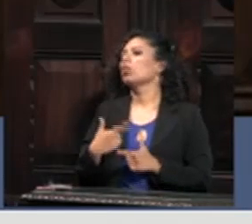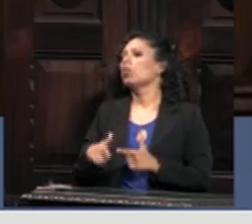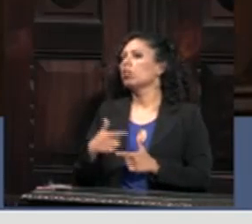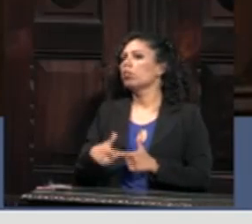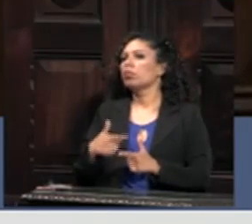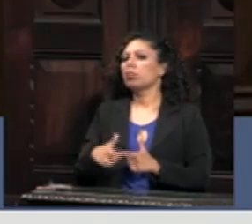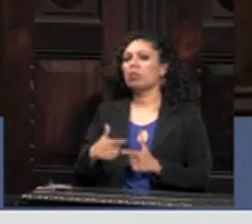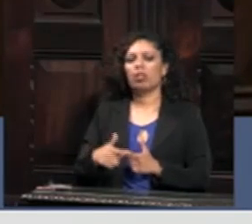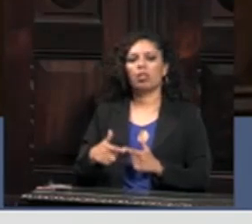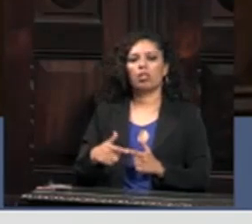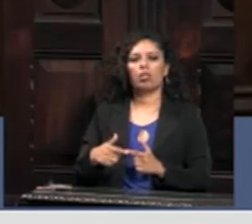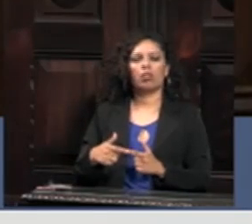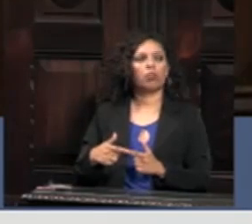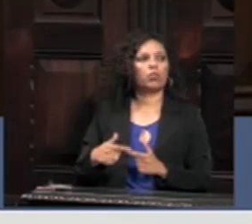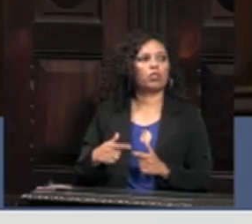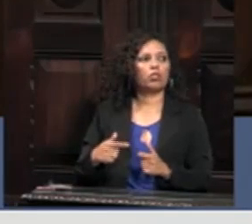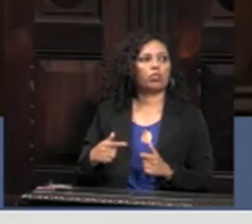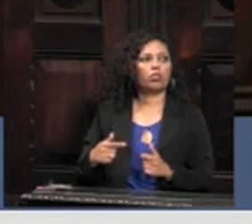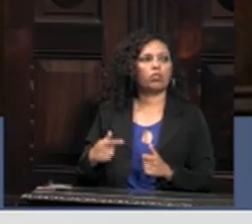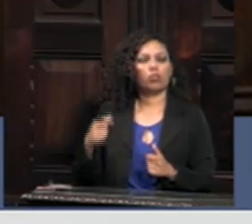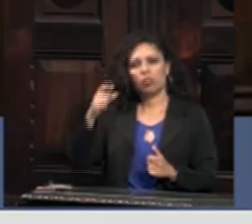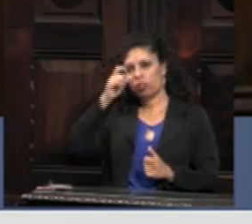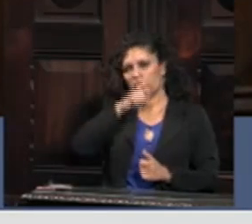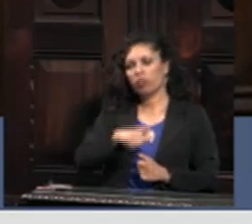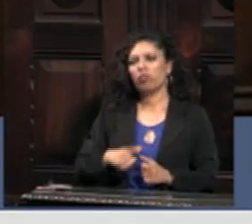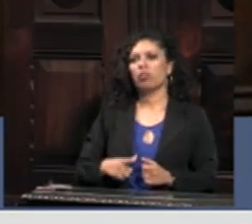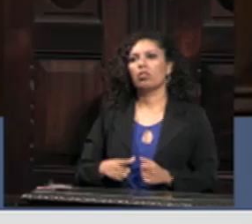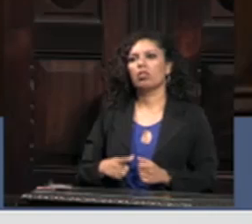para problemas urgentes e críticos